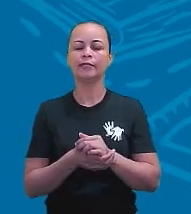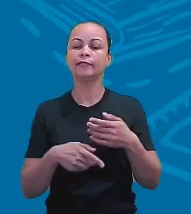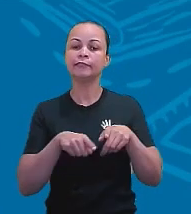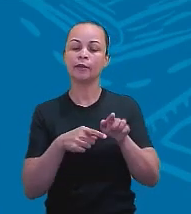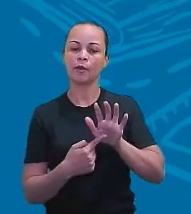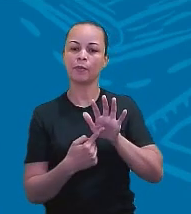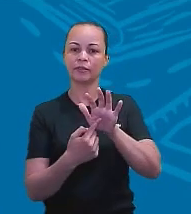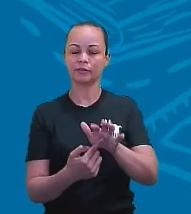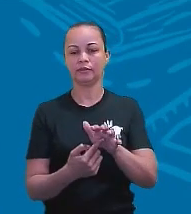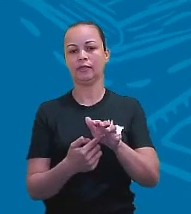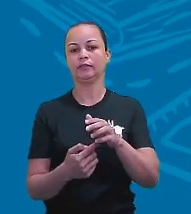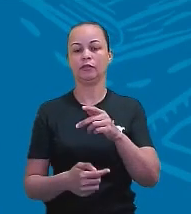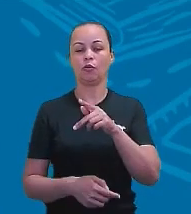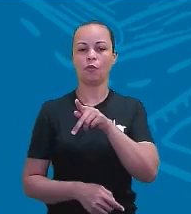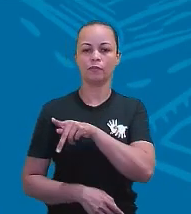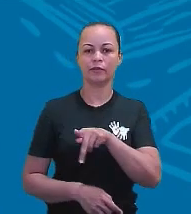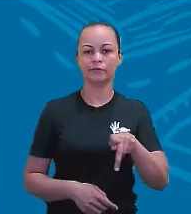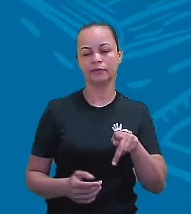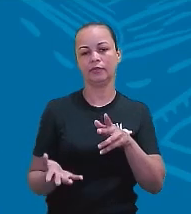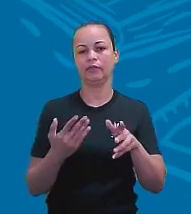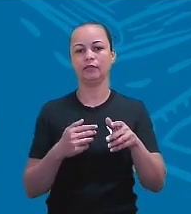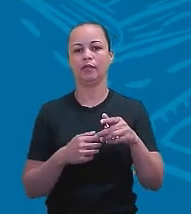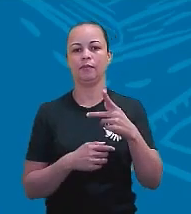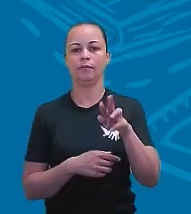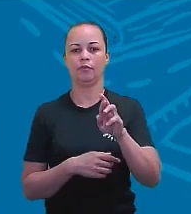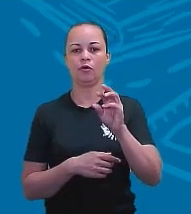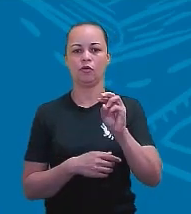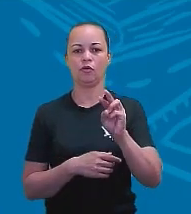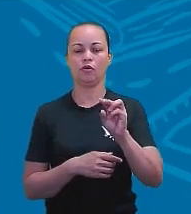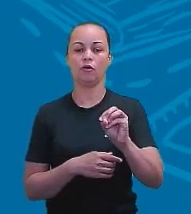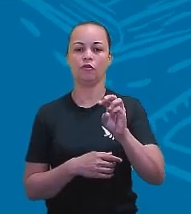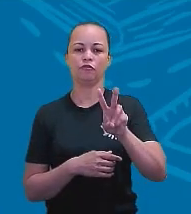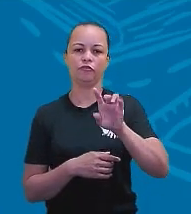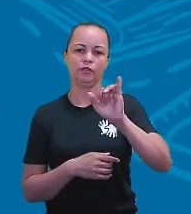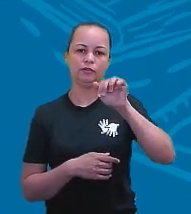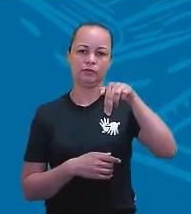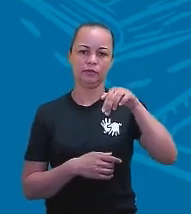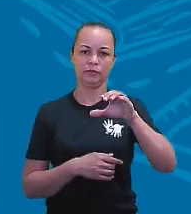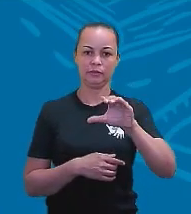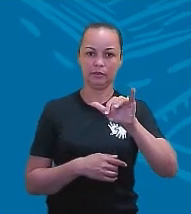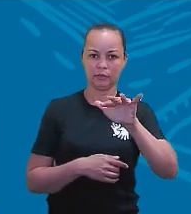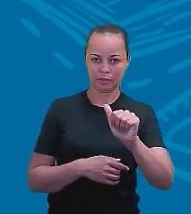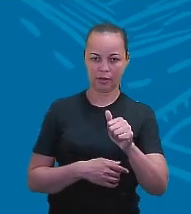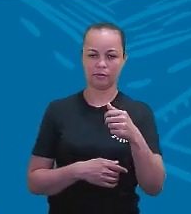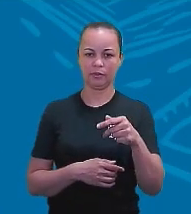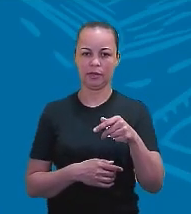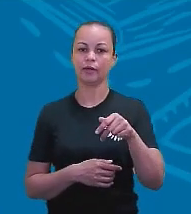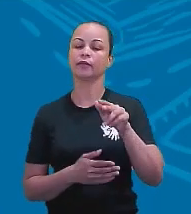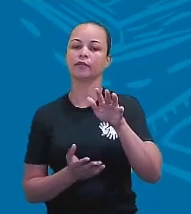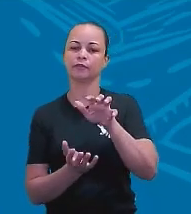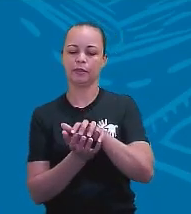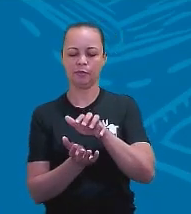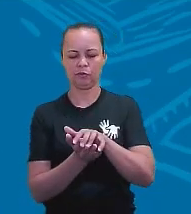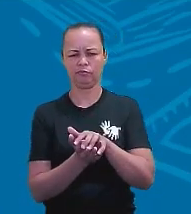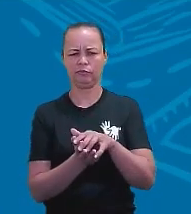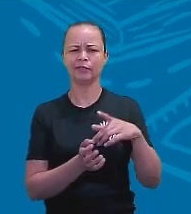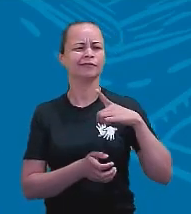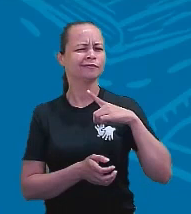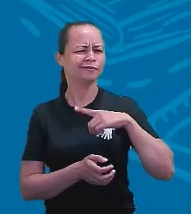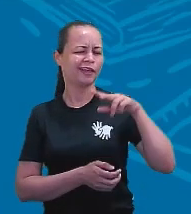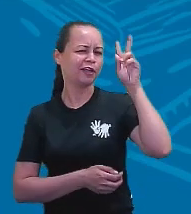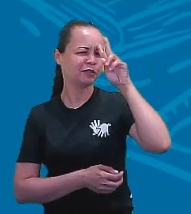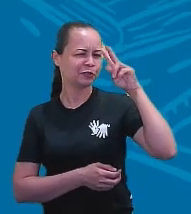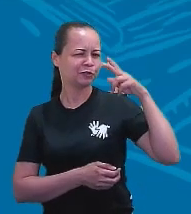aí do presidente da província de Pernambuco no momento. Então, gente, o que a gente mais tem aqui é história